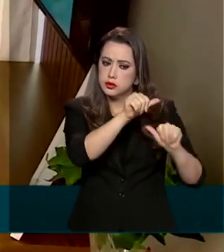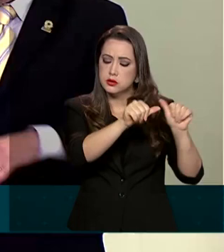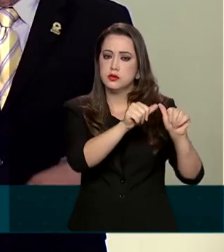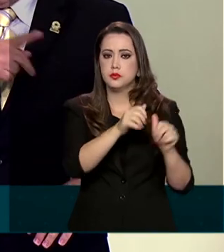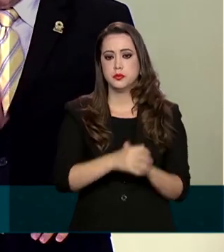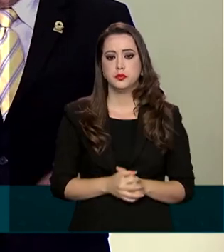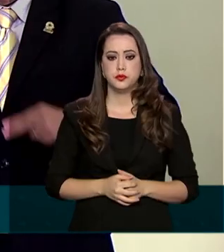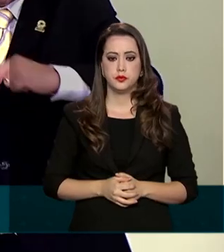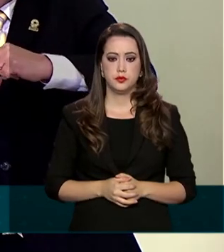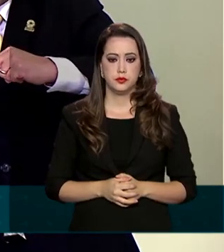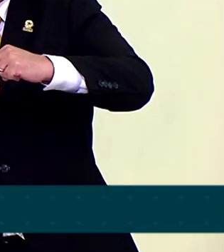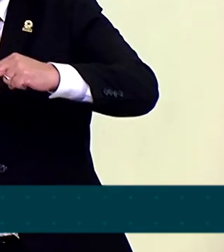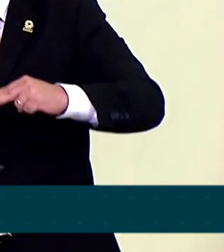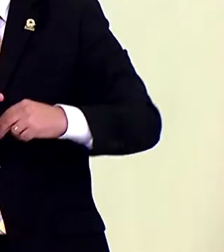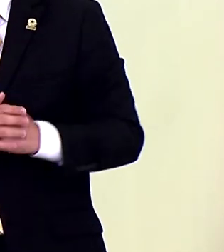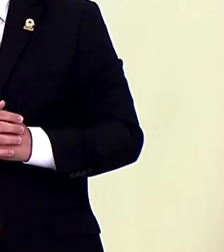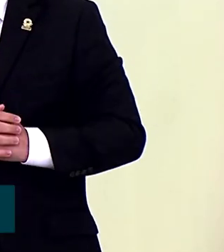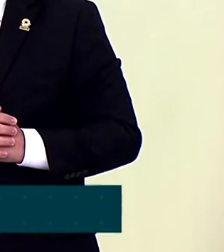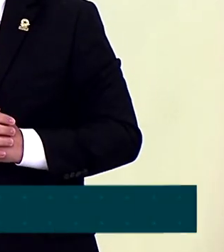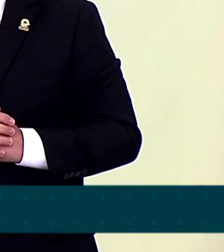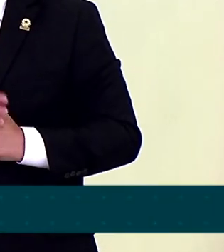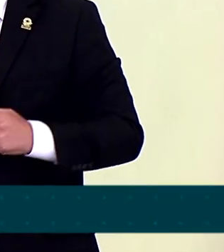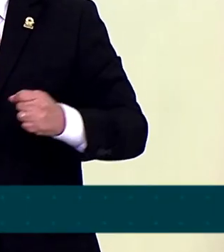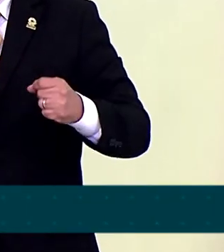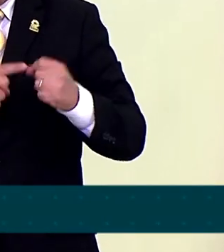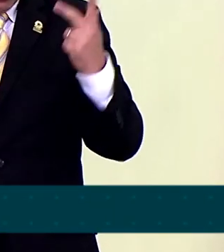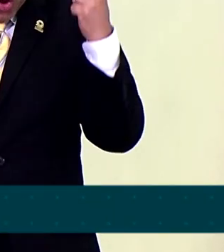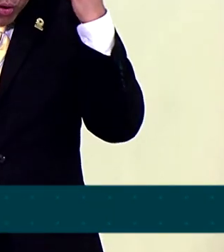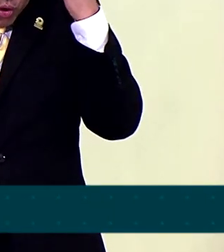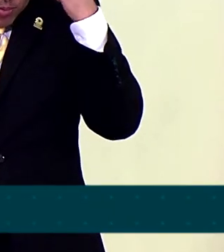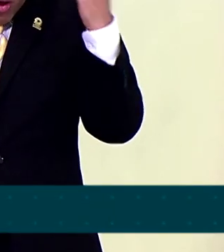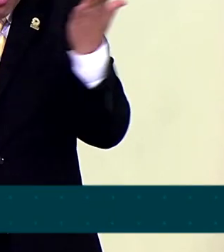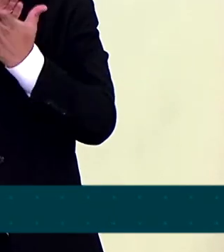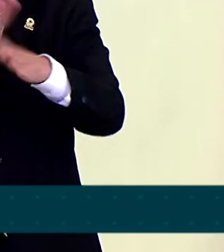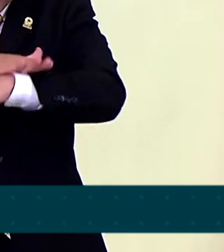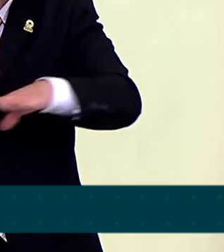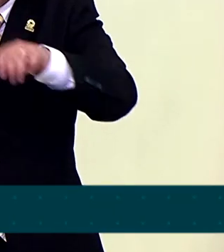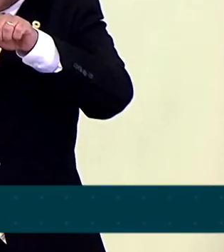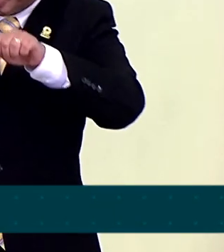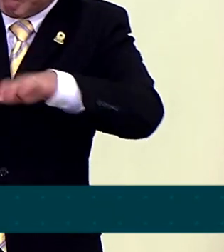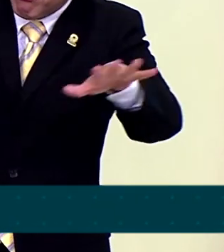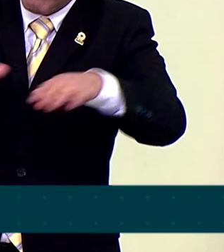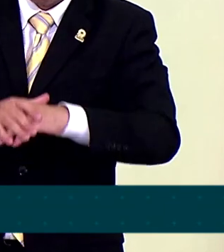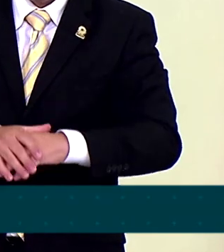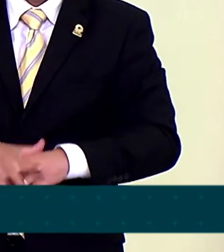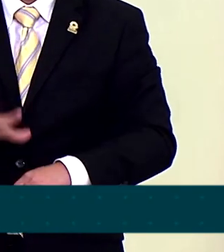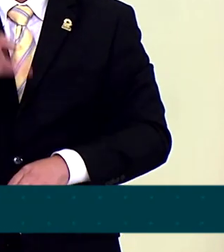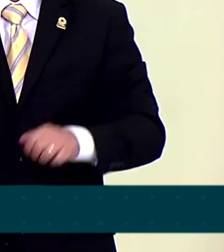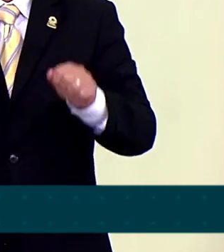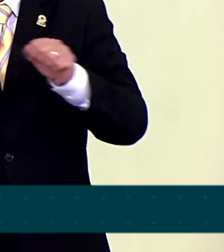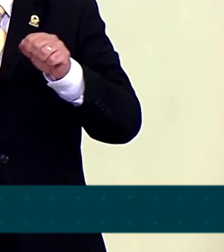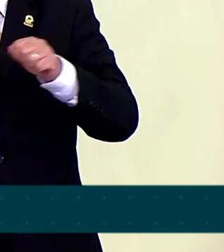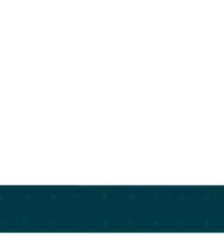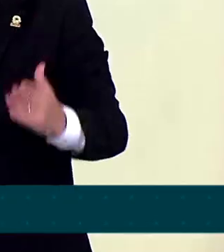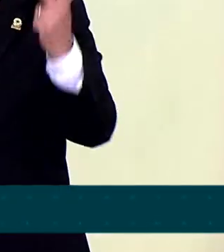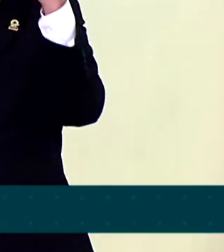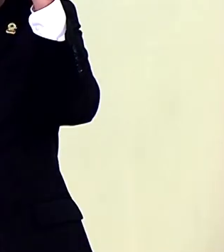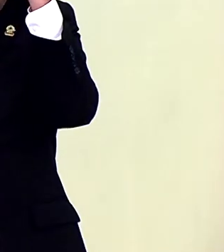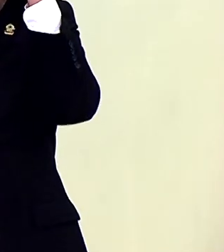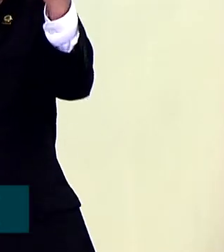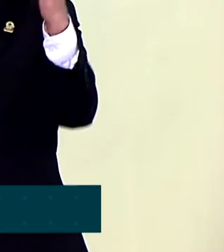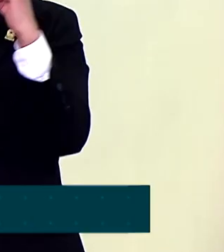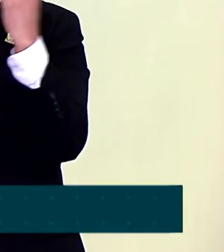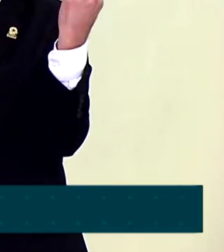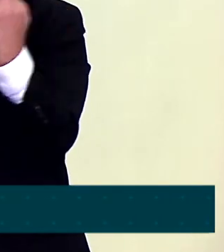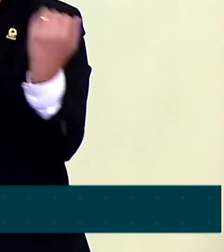dívidas. Assim que retomarmos a normalidade após o processo de pandemia, faremos um grande mutirão no Brasil para que elas